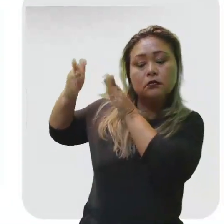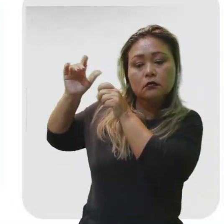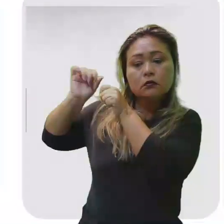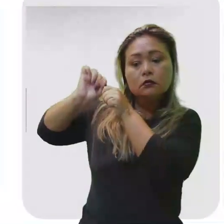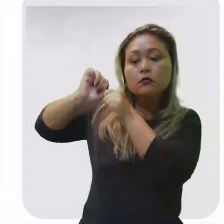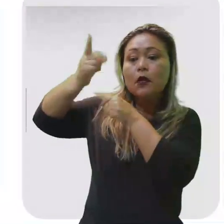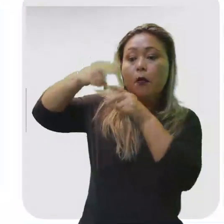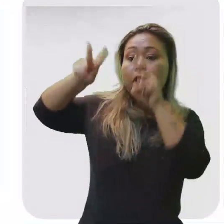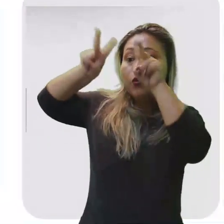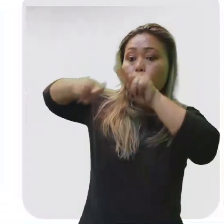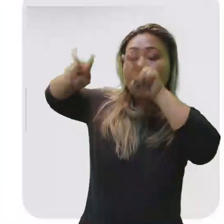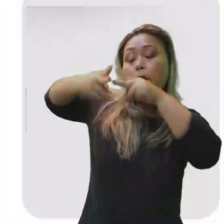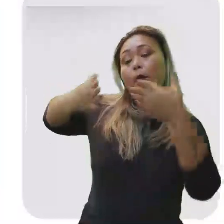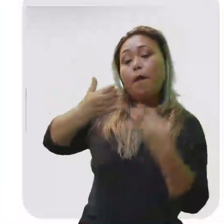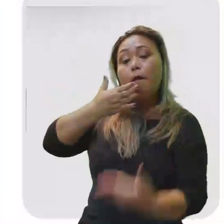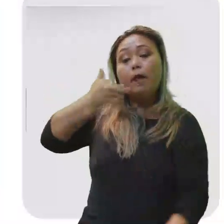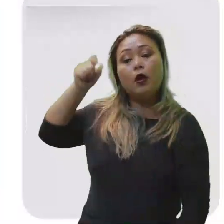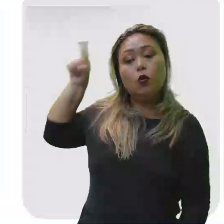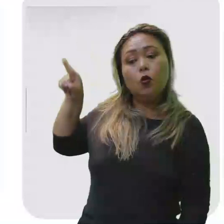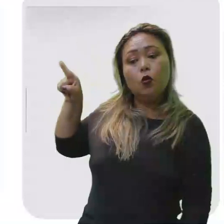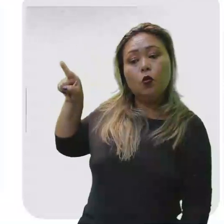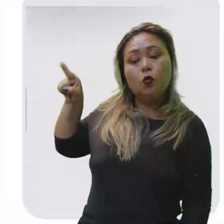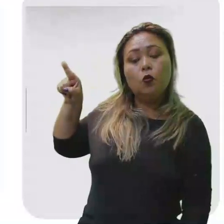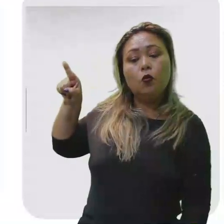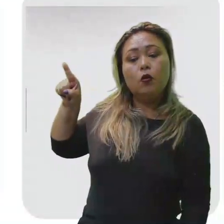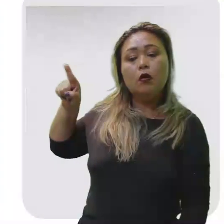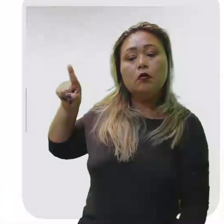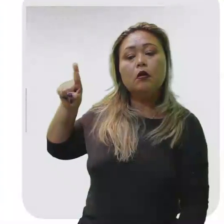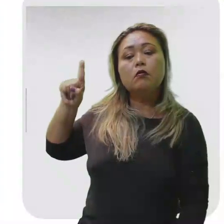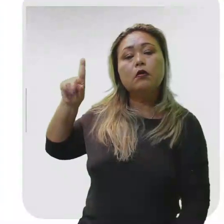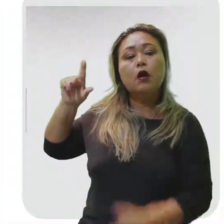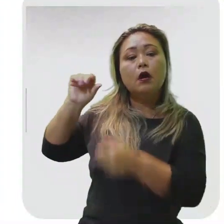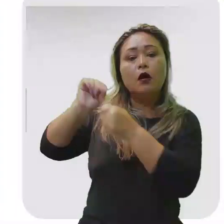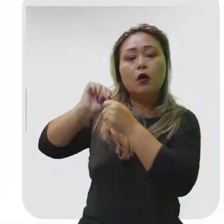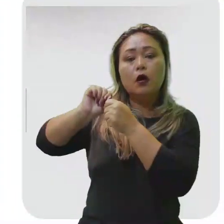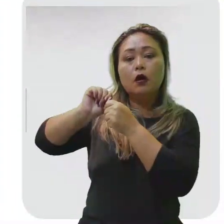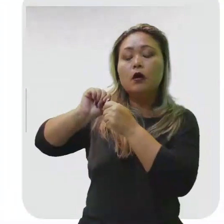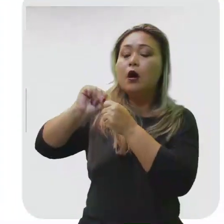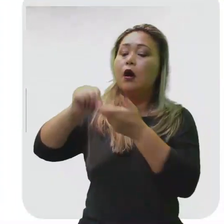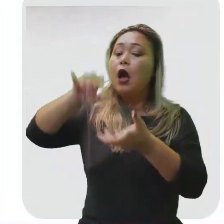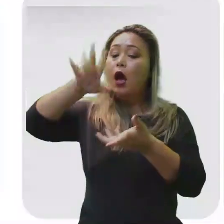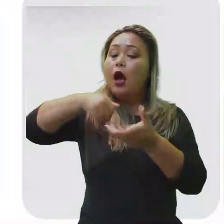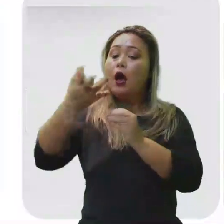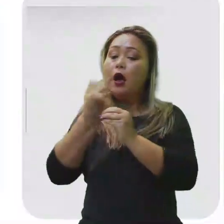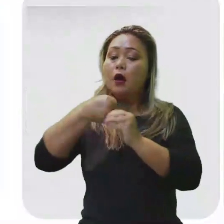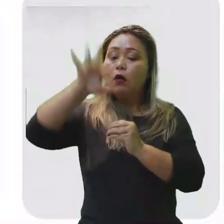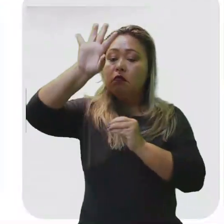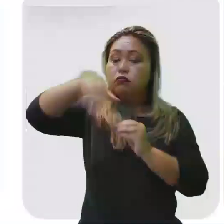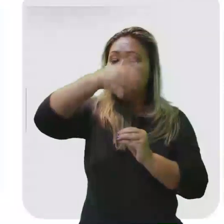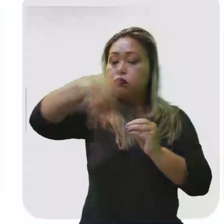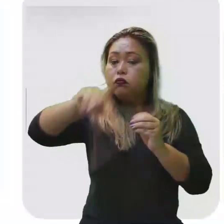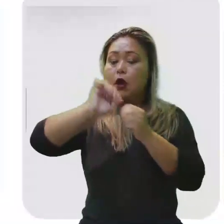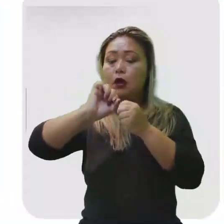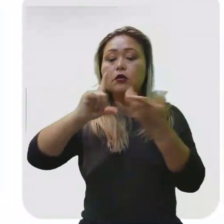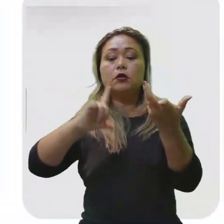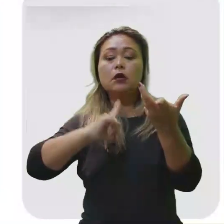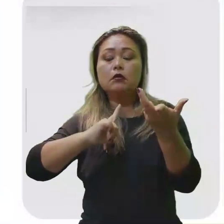abordar, para vocês visualizar melhor. Então, nós vamos fazer uma abordagem sobre a arte rupestre na história da